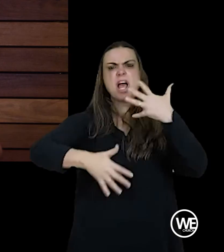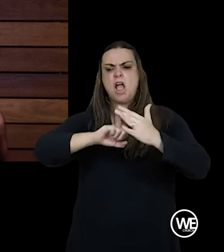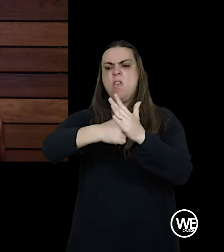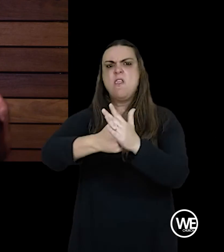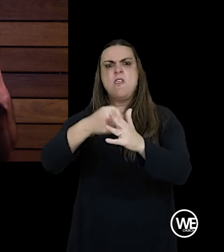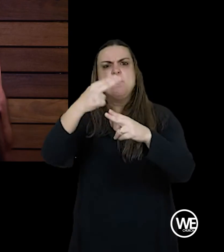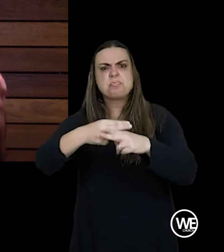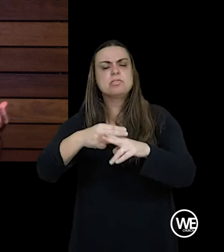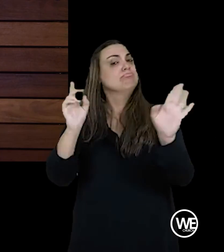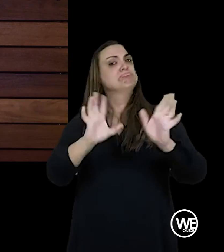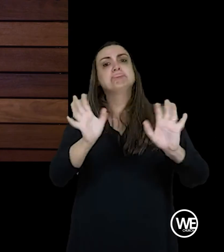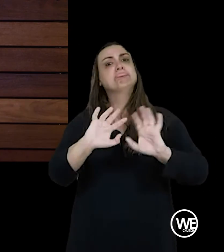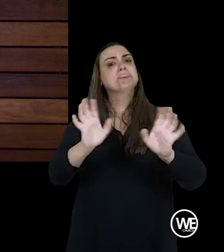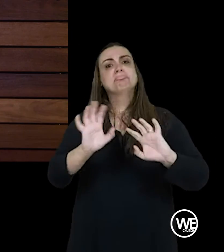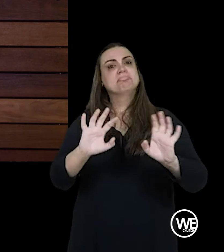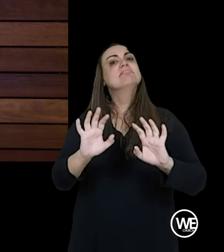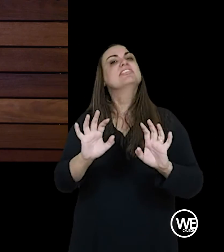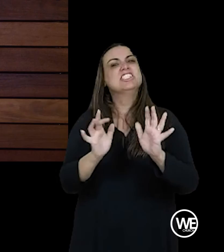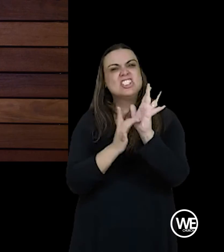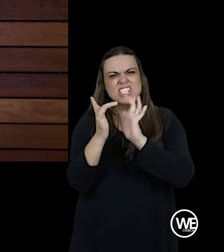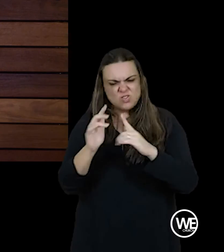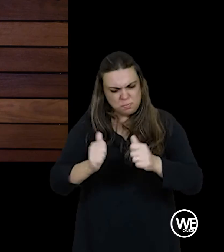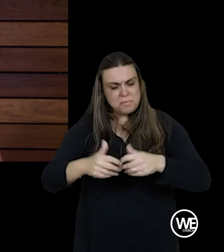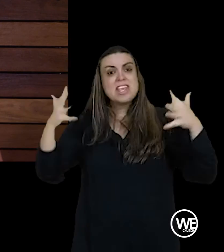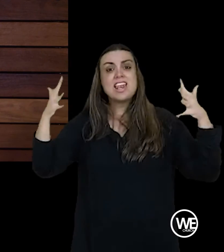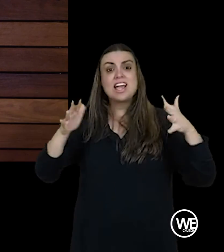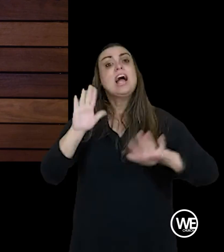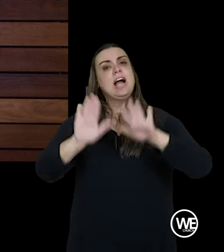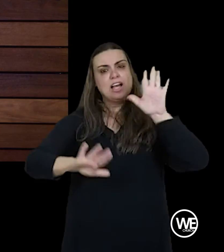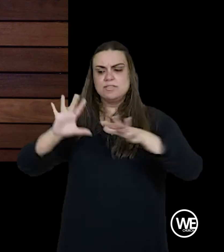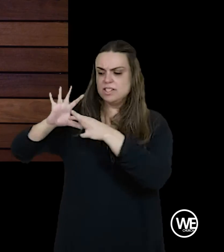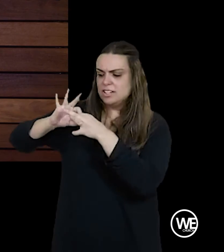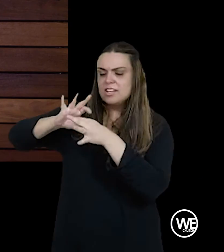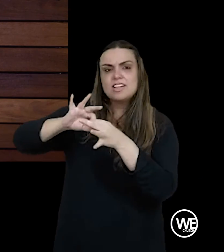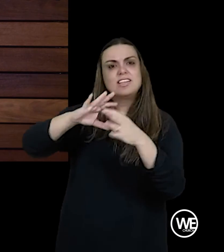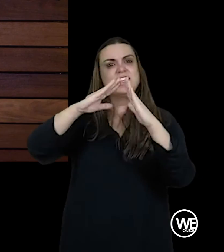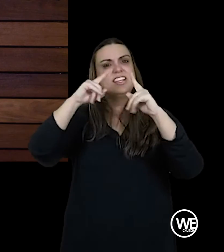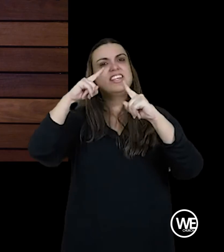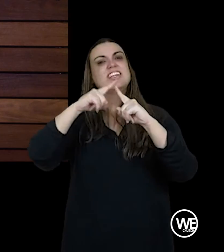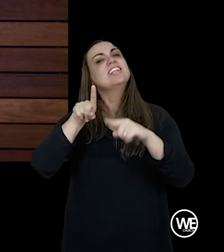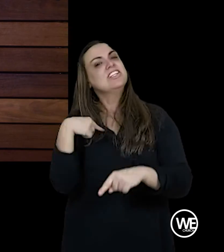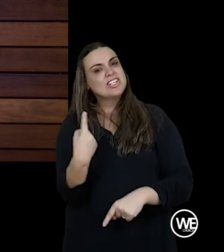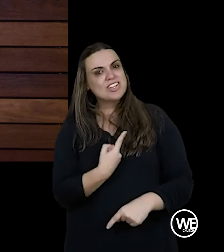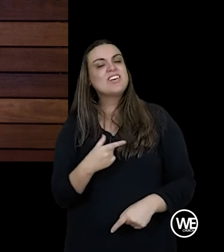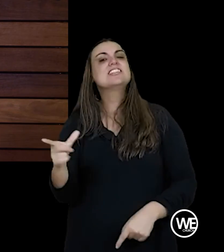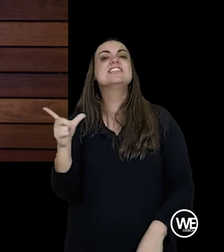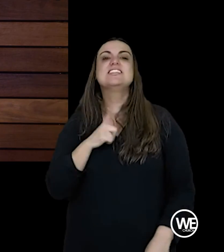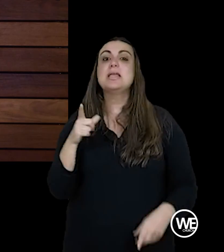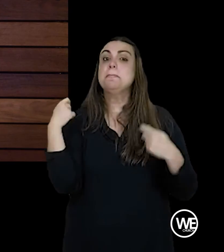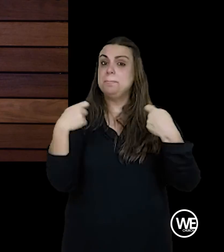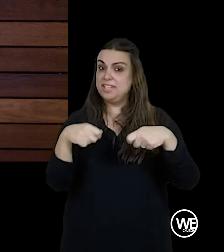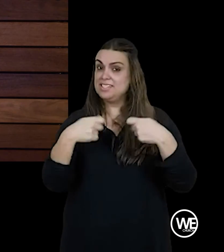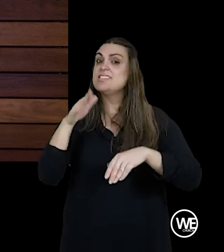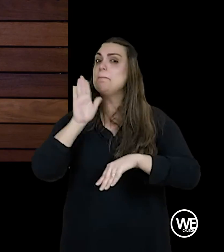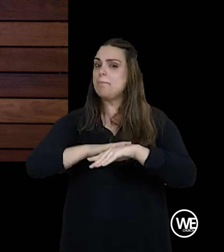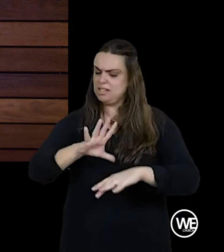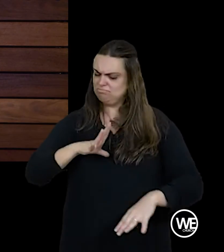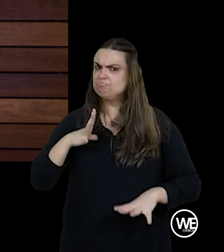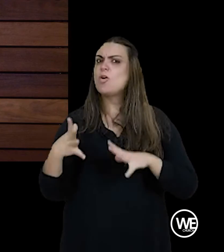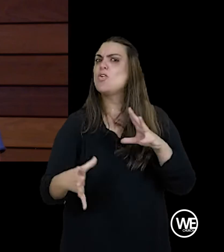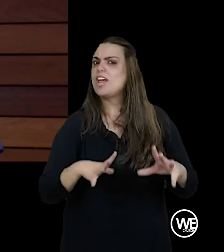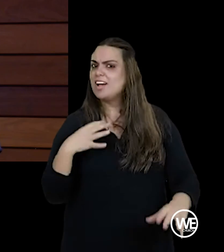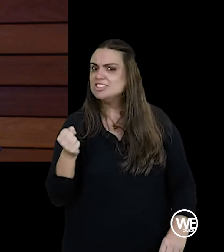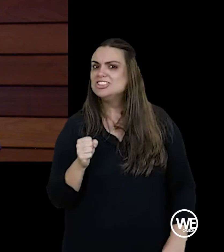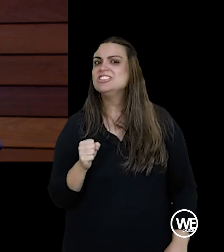E por muitas e muitas vezes, no contexto de igreja, nós temos também essas situações. Nós temos que ter um pouco mais de ousadia,